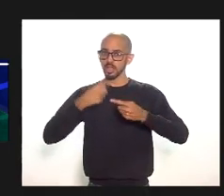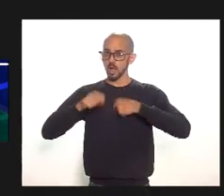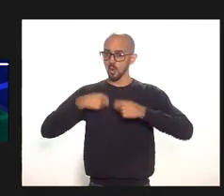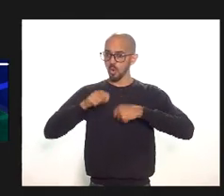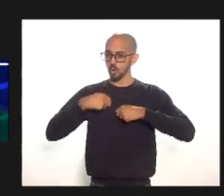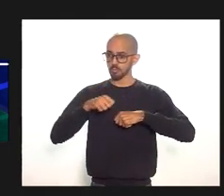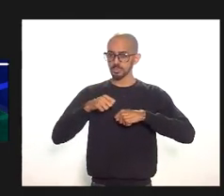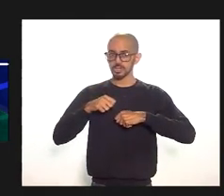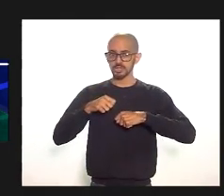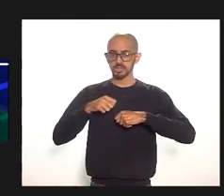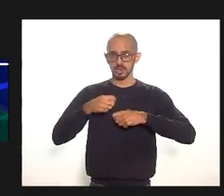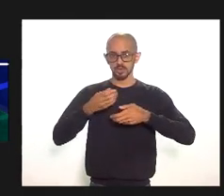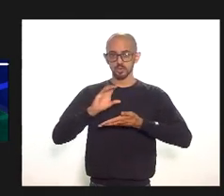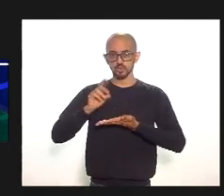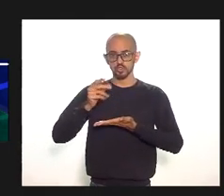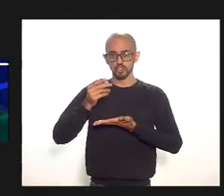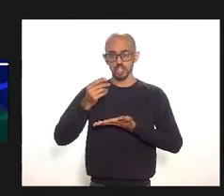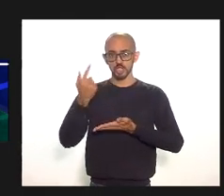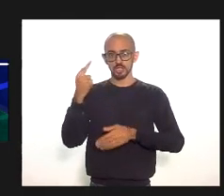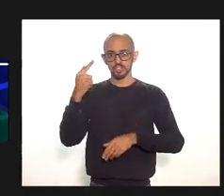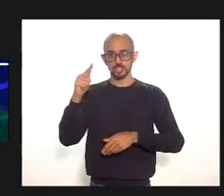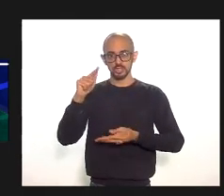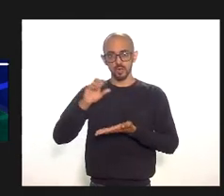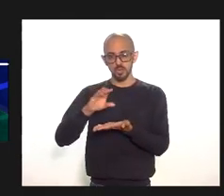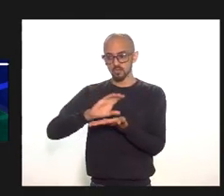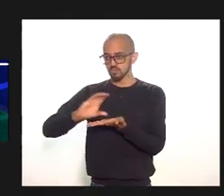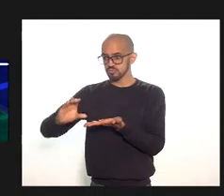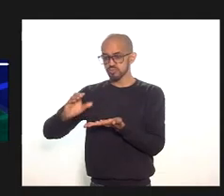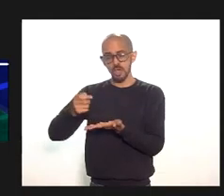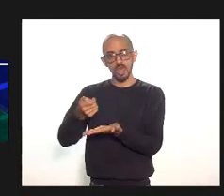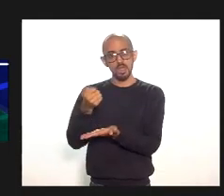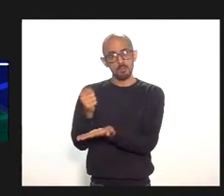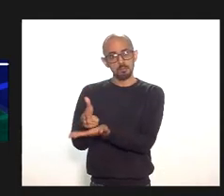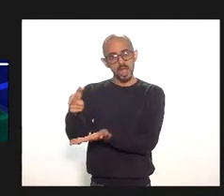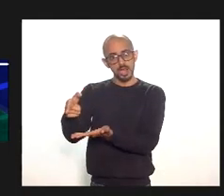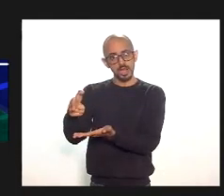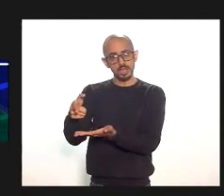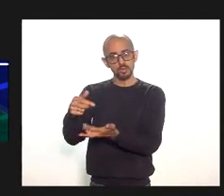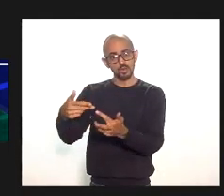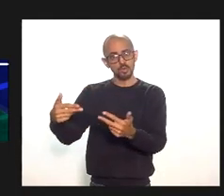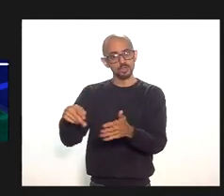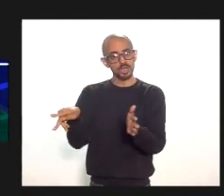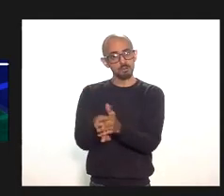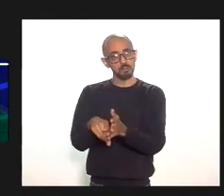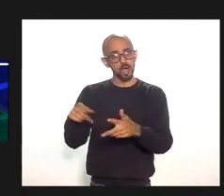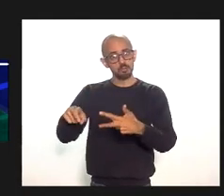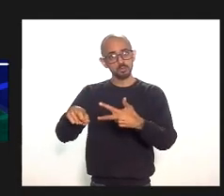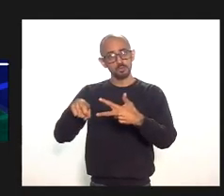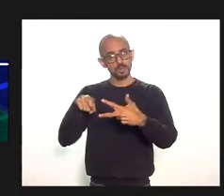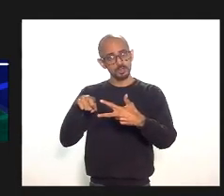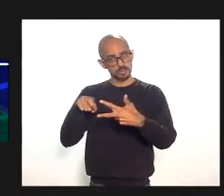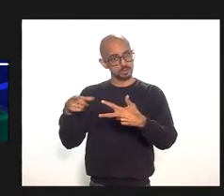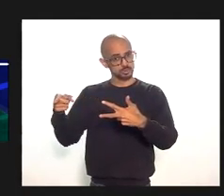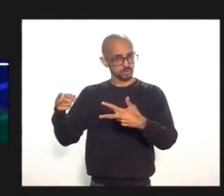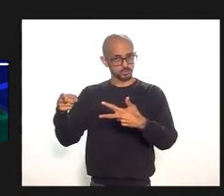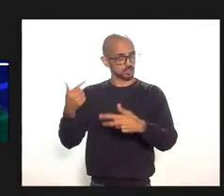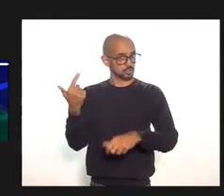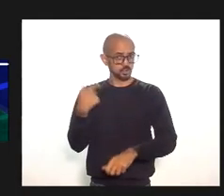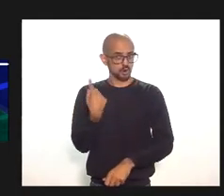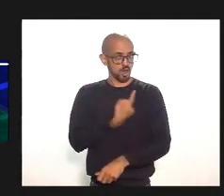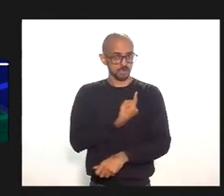gestão e, muitas vezes, financia ações do próprio executivo. Nós não temos vantagens